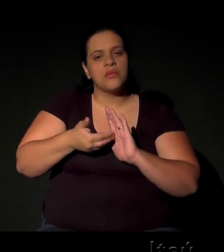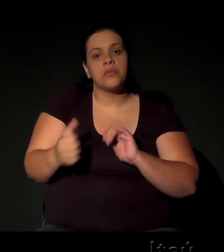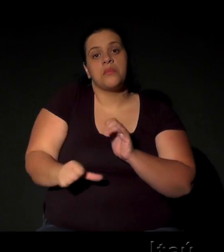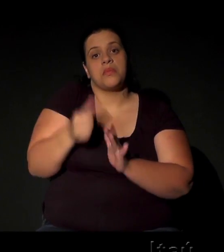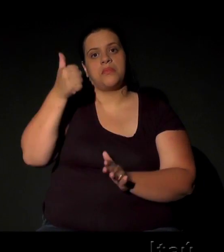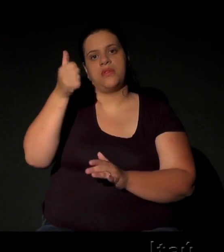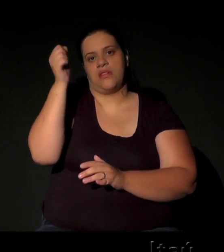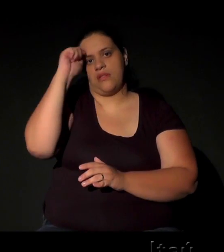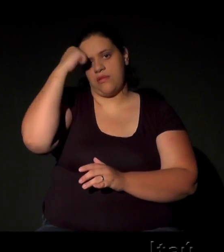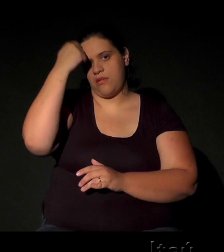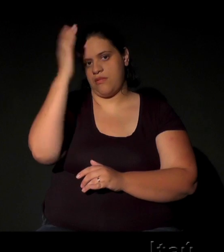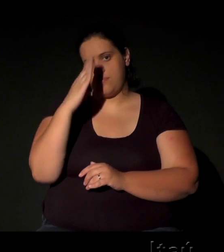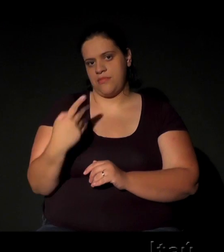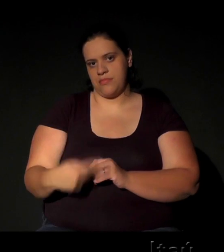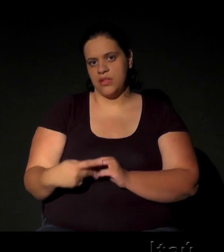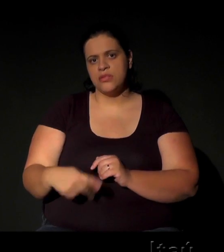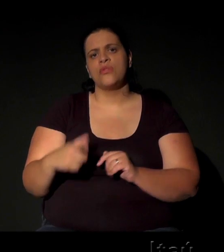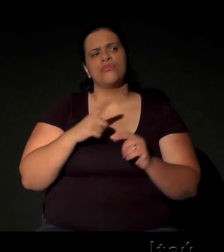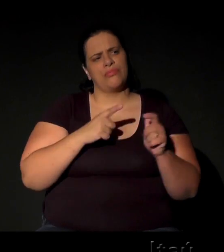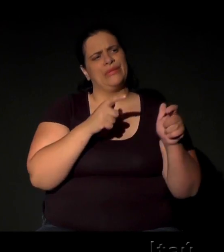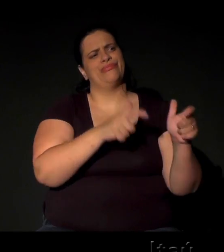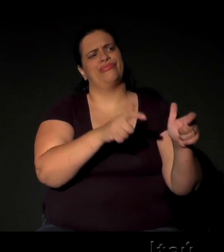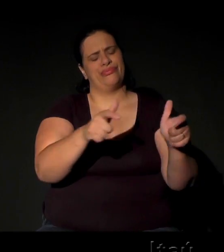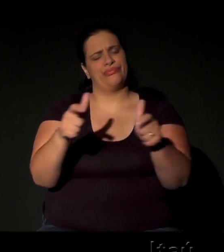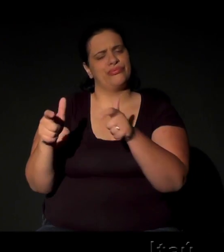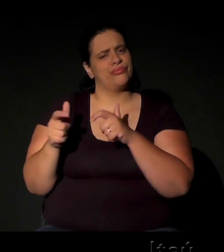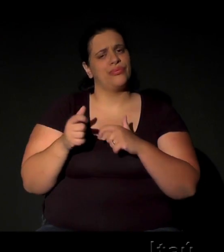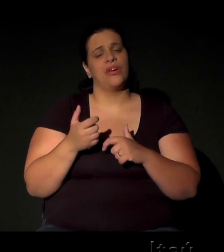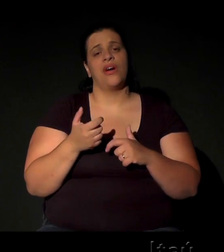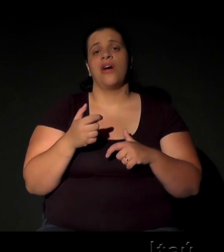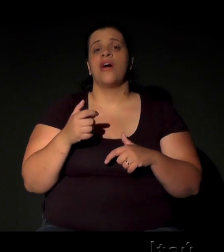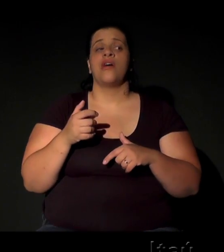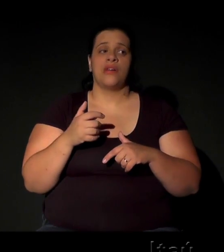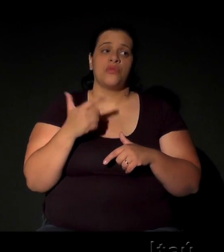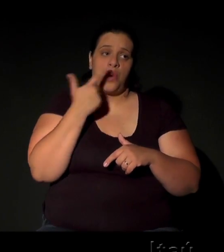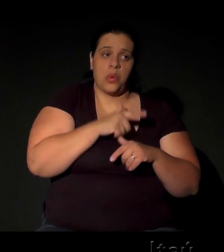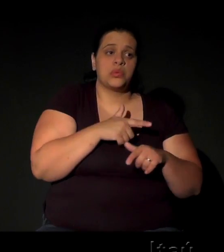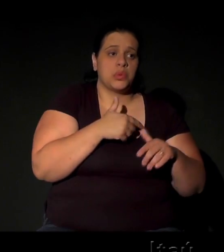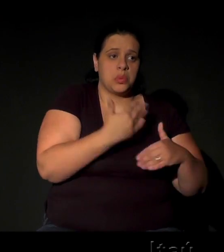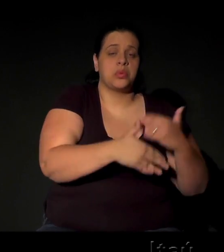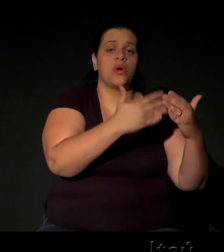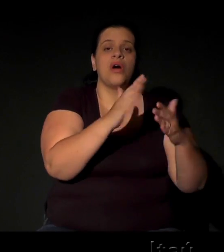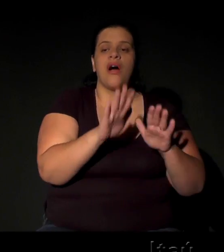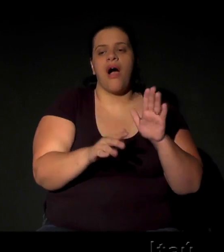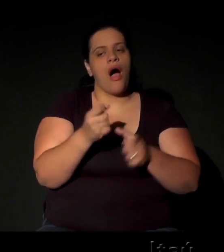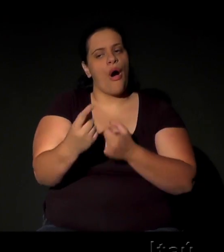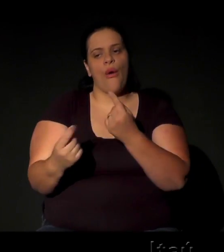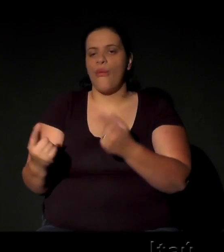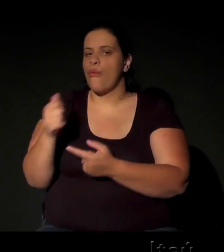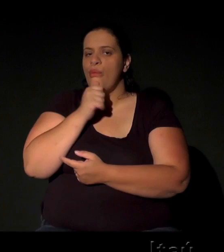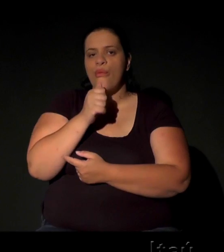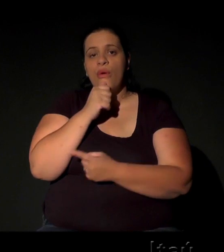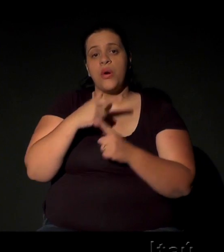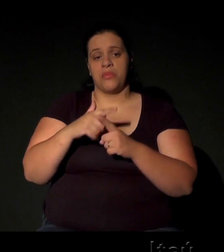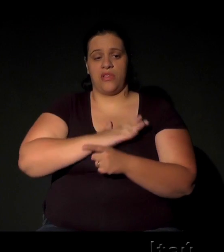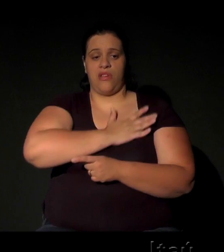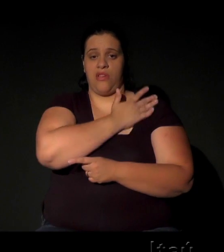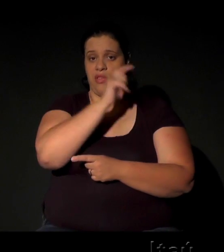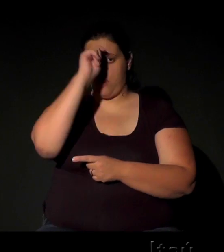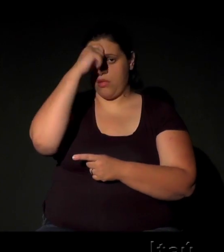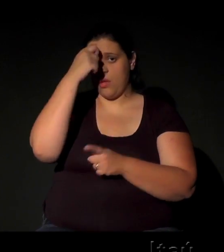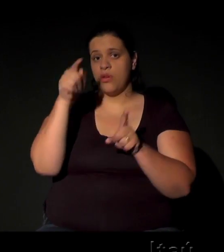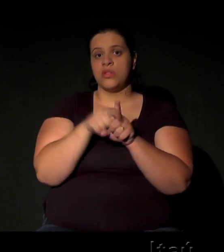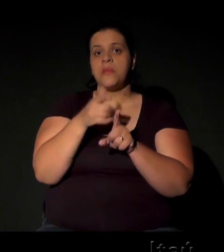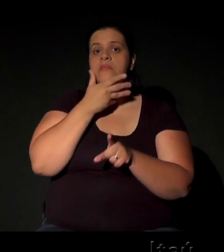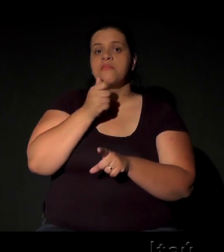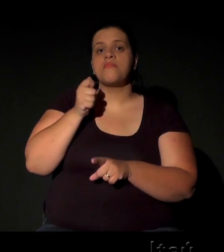espaços muitos espaços a gente ainda não está por conta de uma questão do racismo e do machismo estrutural que impede